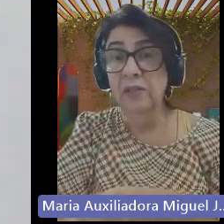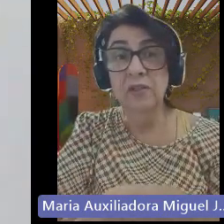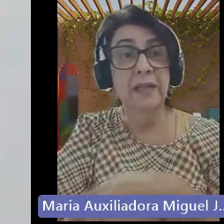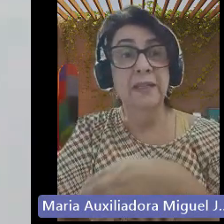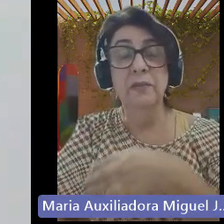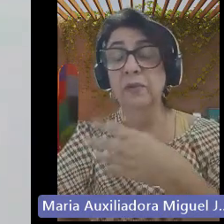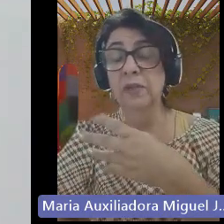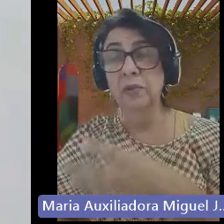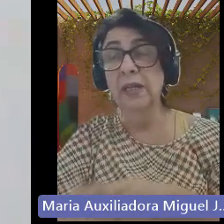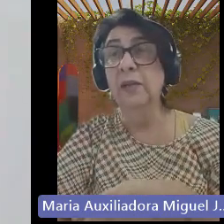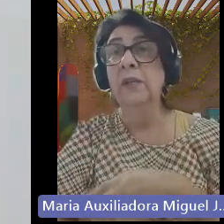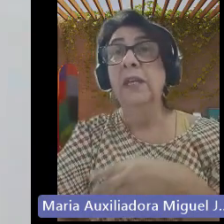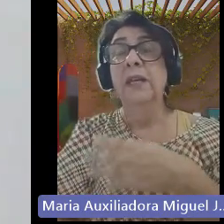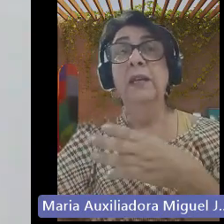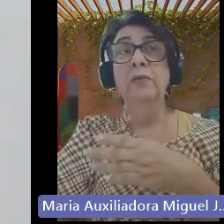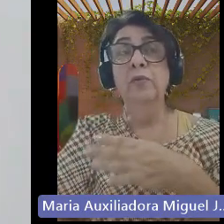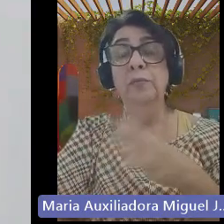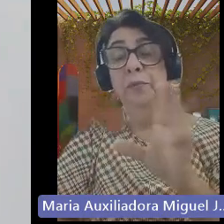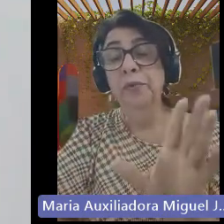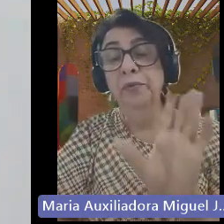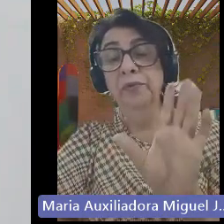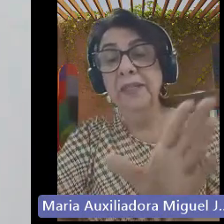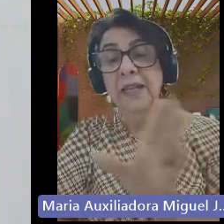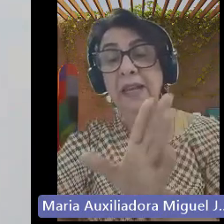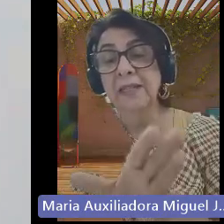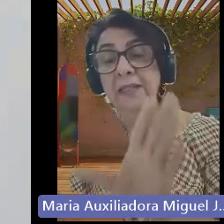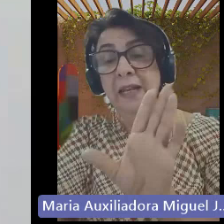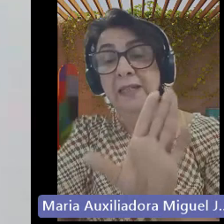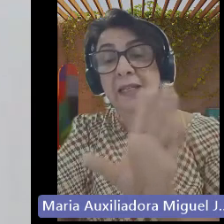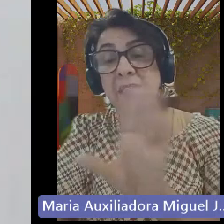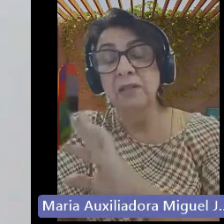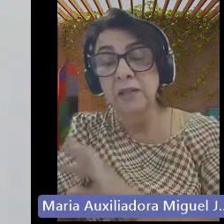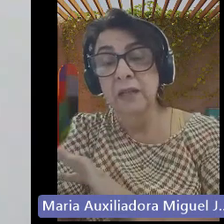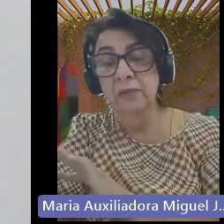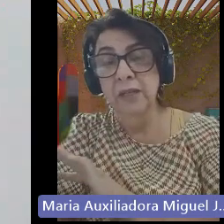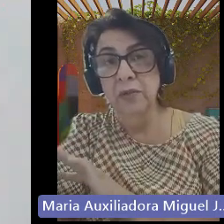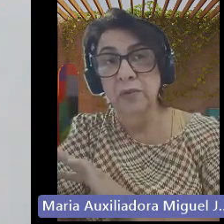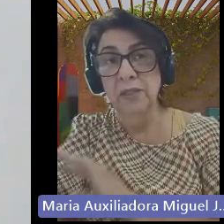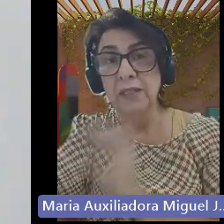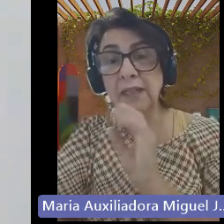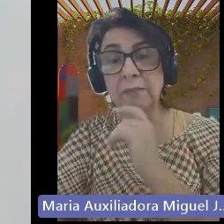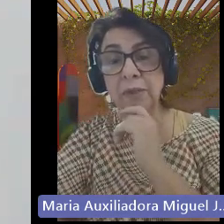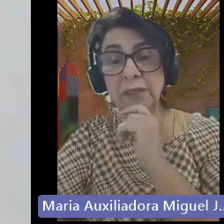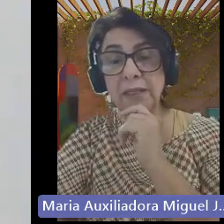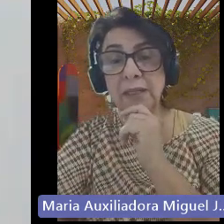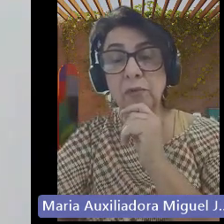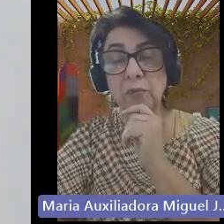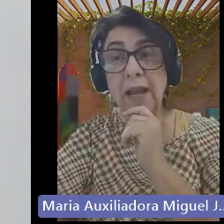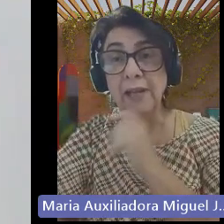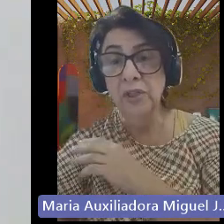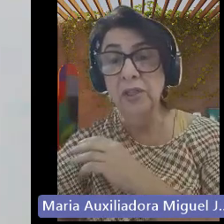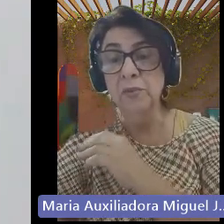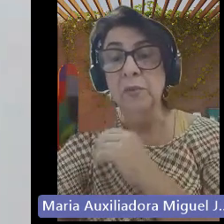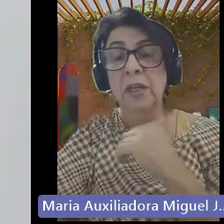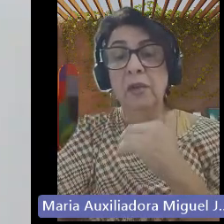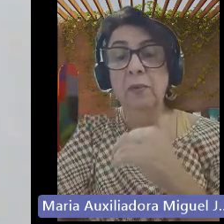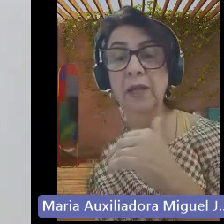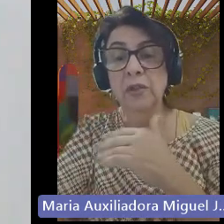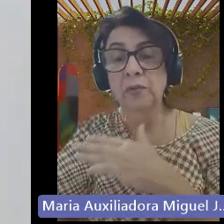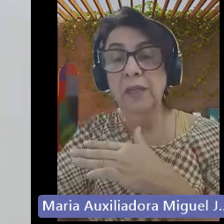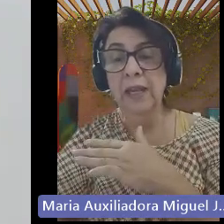atualização da legislação educacional, eu estou propondo fazer as seguintes alterações. Nada pode ser no